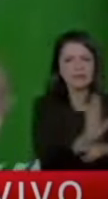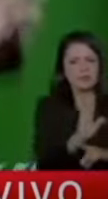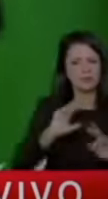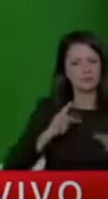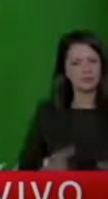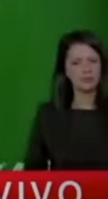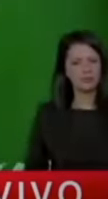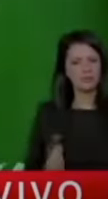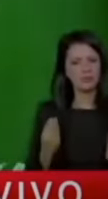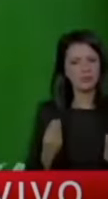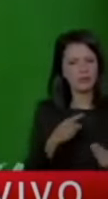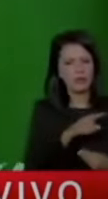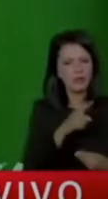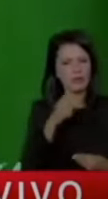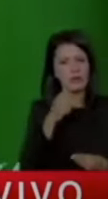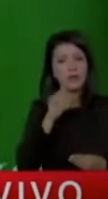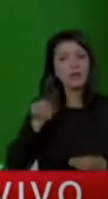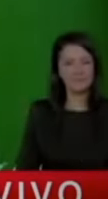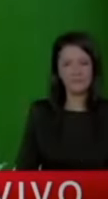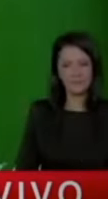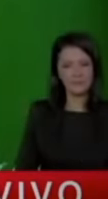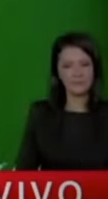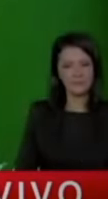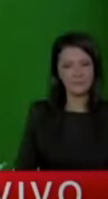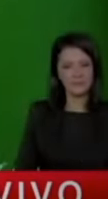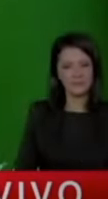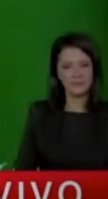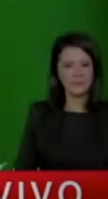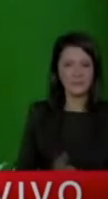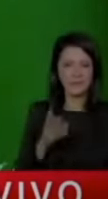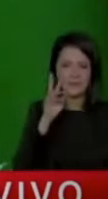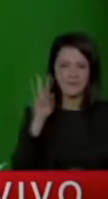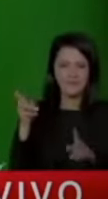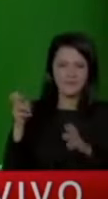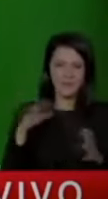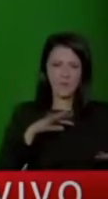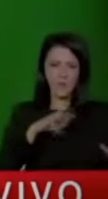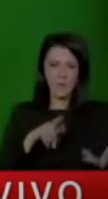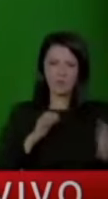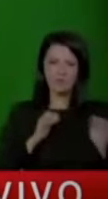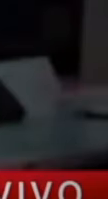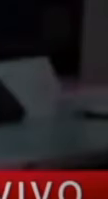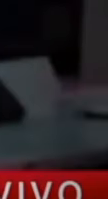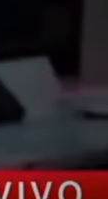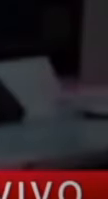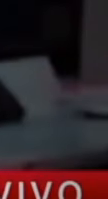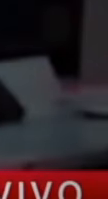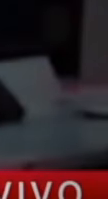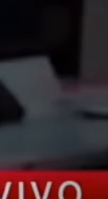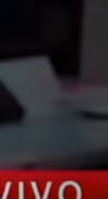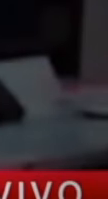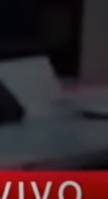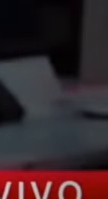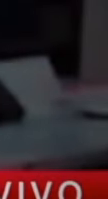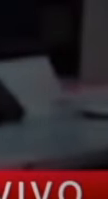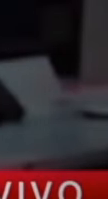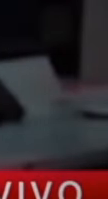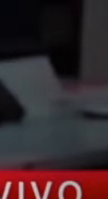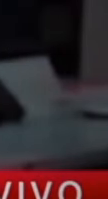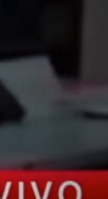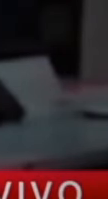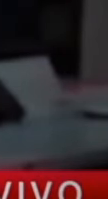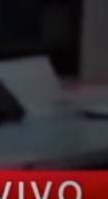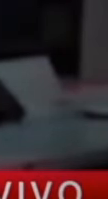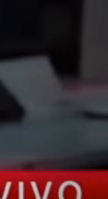criar uma nova imagem A partir dessa f em especial se ele não está disposto a voltar atrás Então qual imagem vai ser